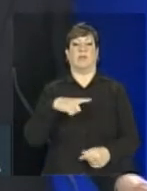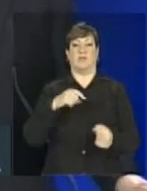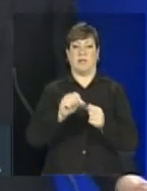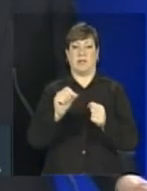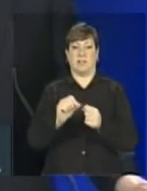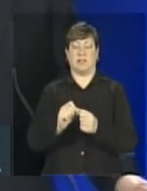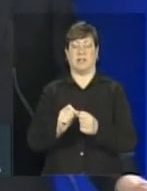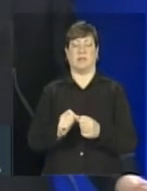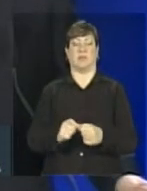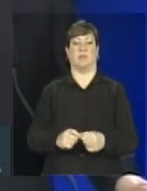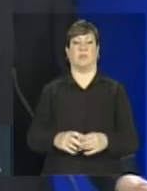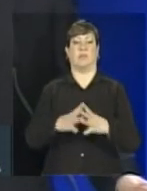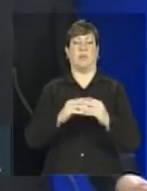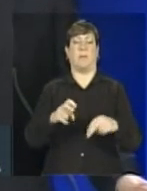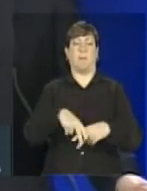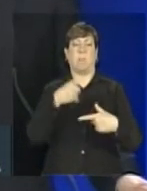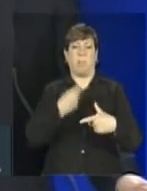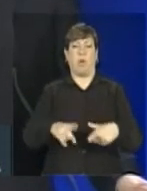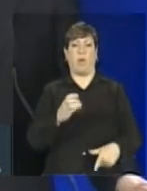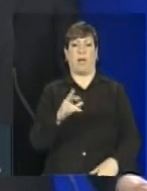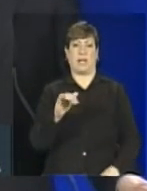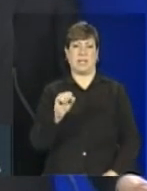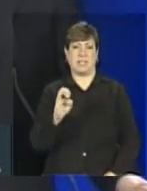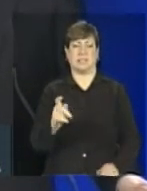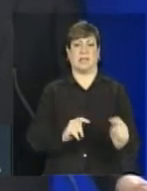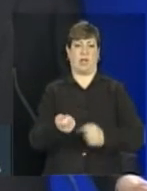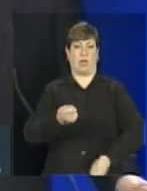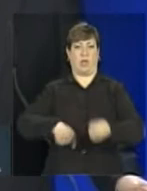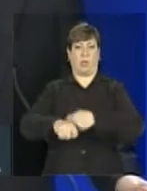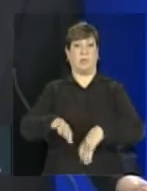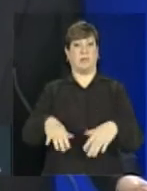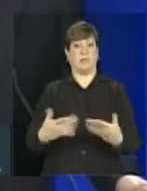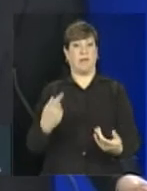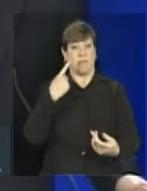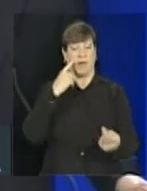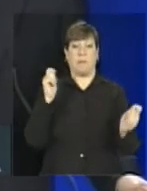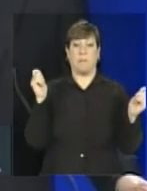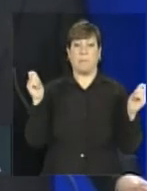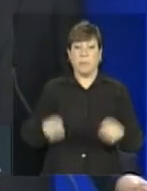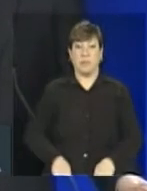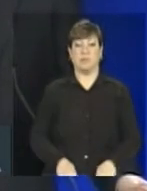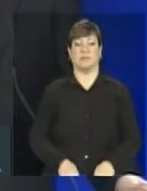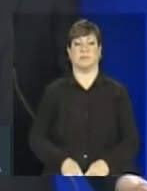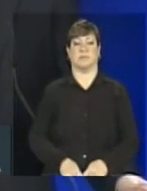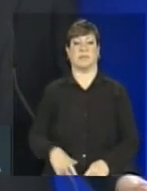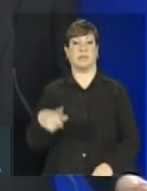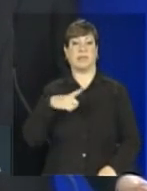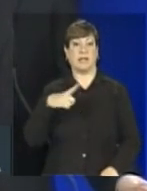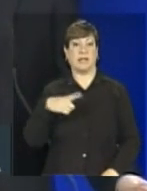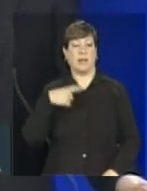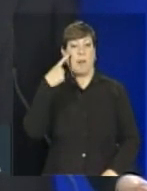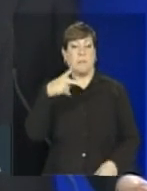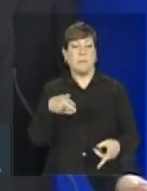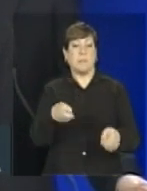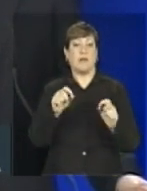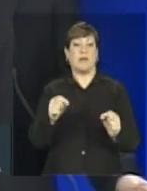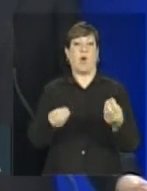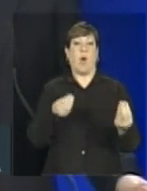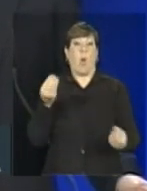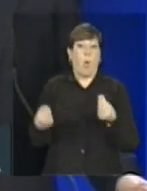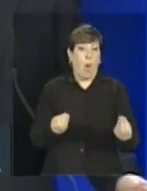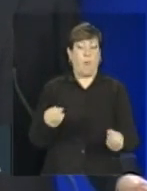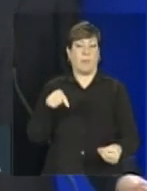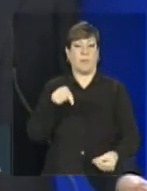recuperando de uma terrível crise econômica. Será possível ter uma percepção de